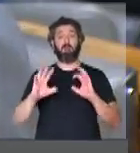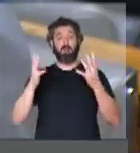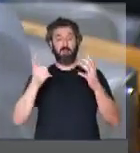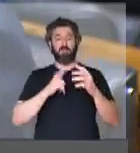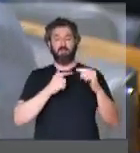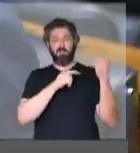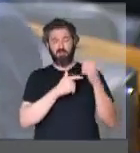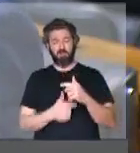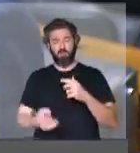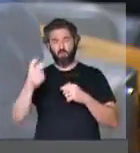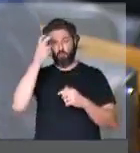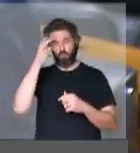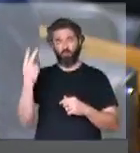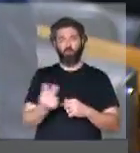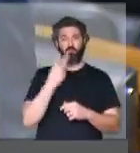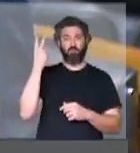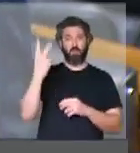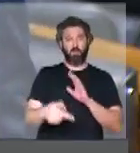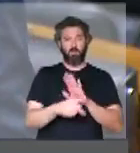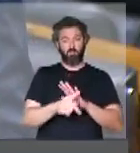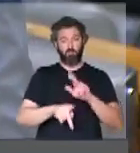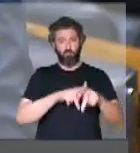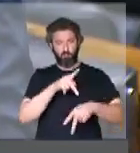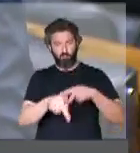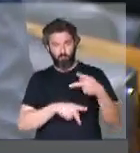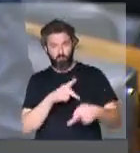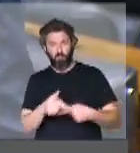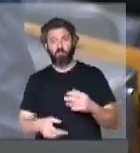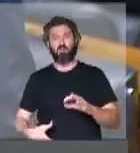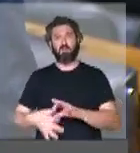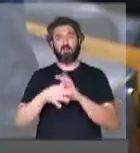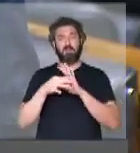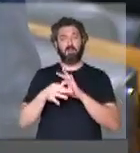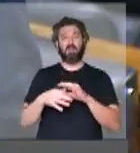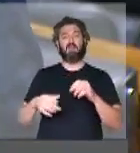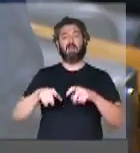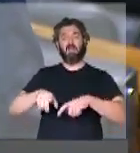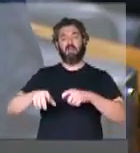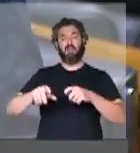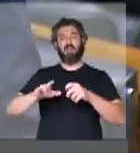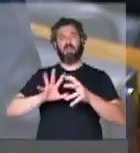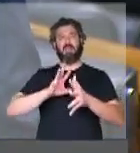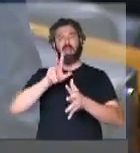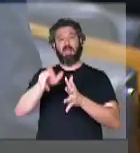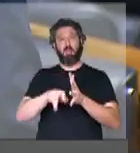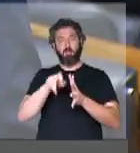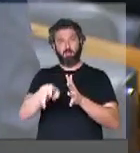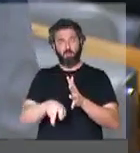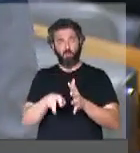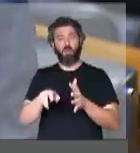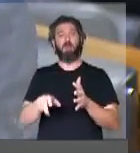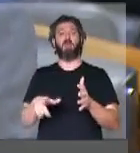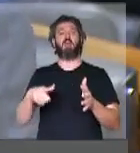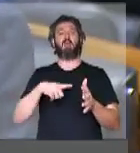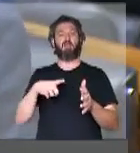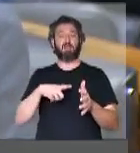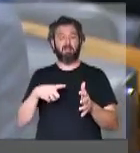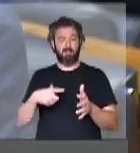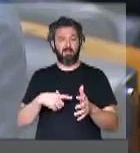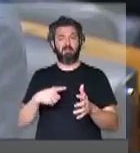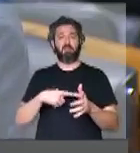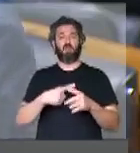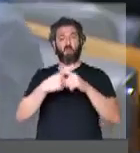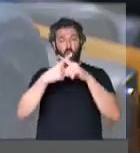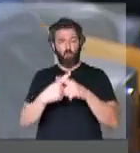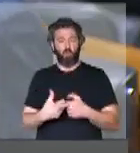mantém tradições, culturas e valores do nosso povo. Integra a nossa agropecuária com um concurso leiteiro brilhante, muito bem